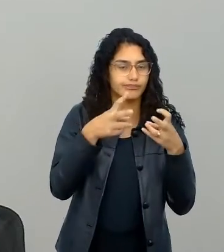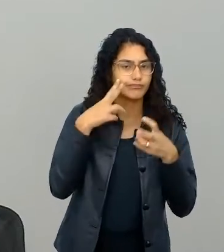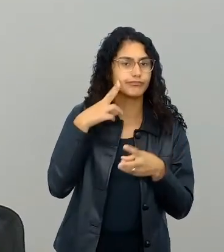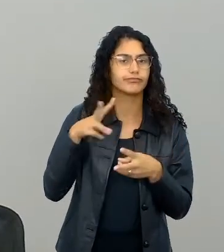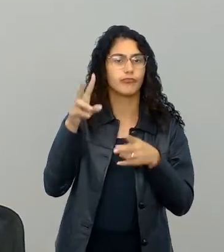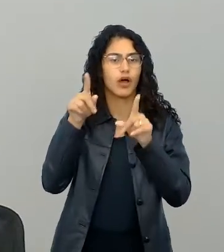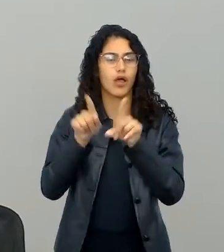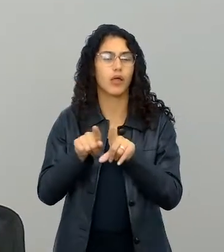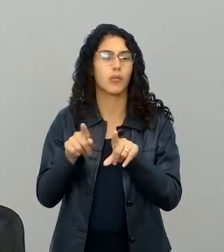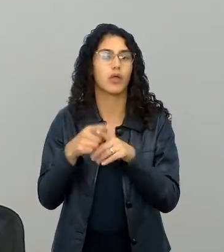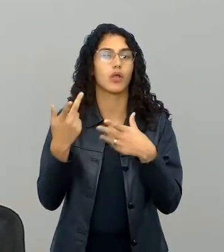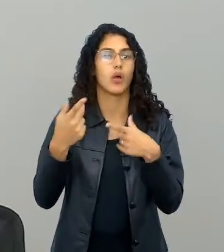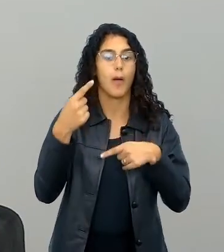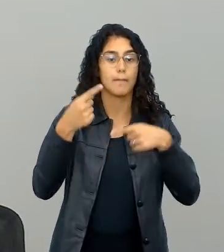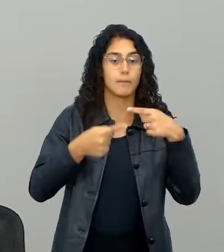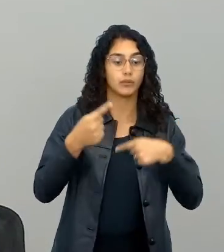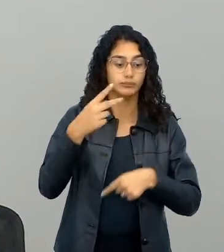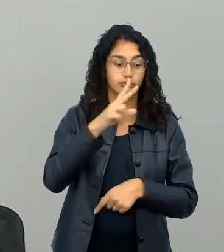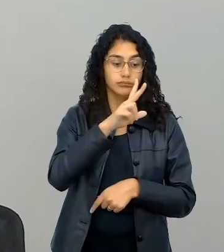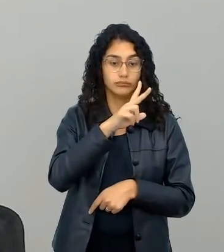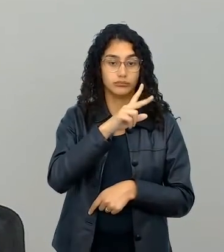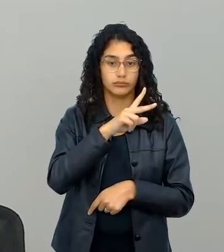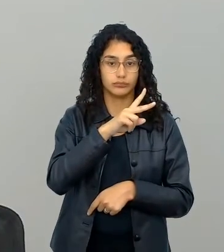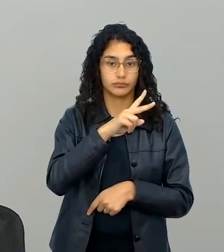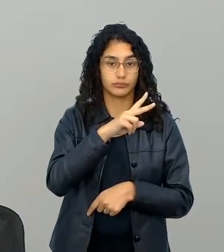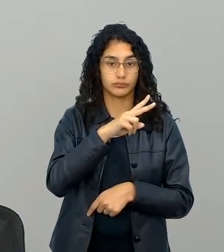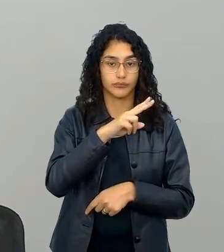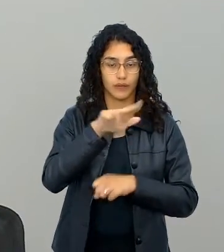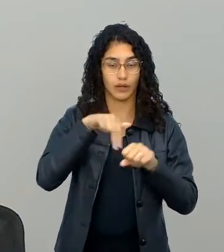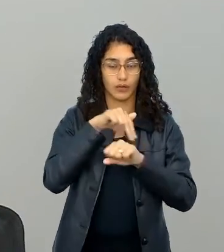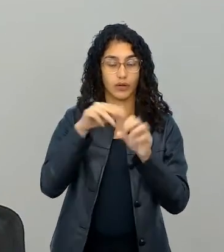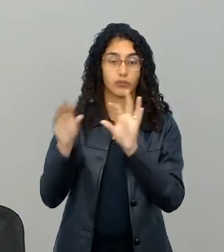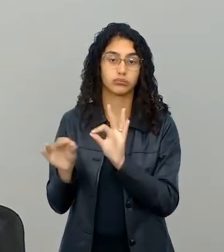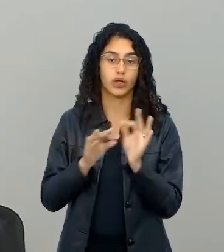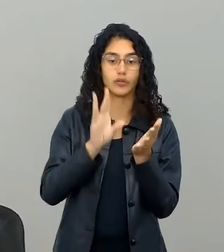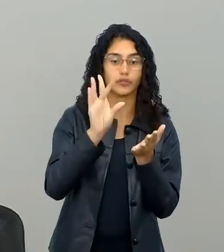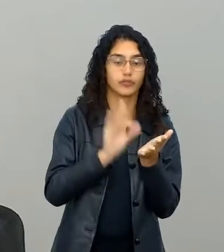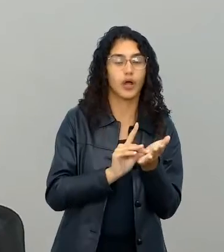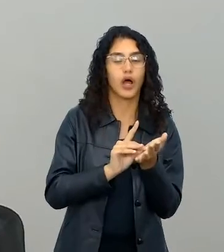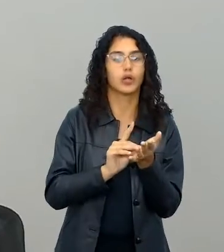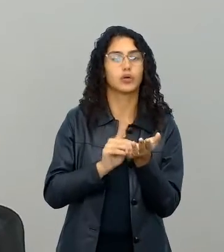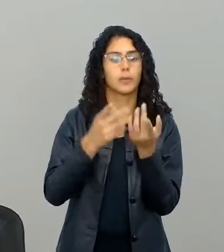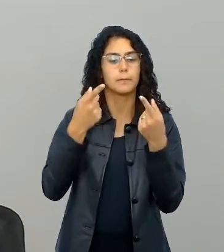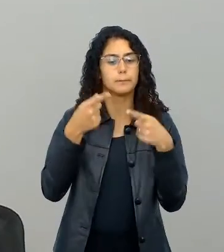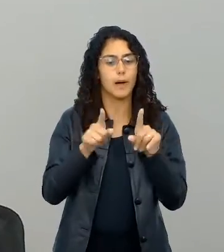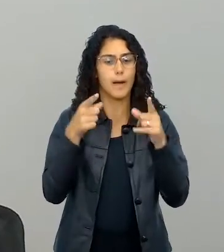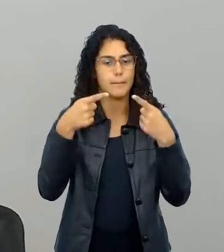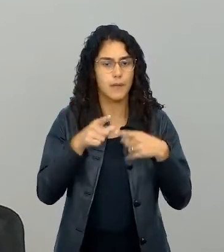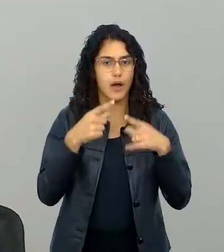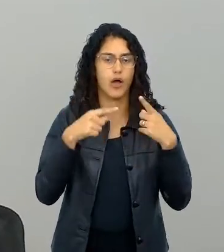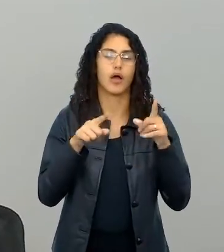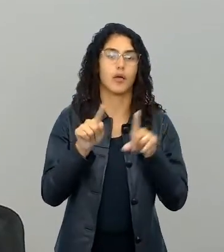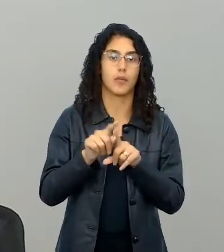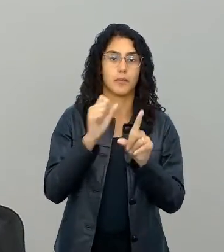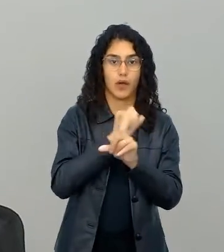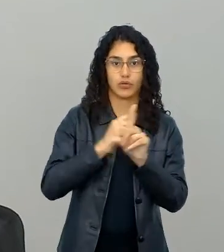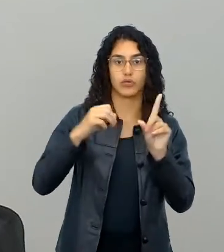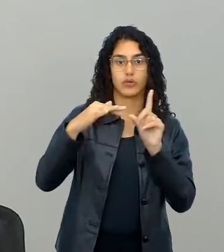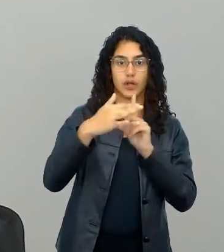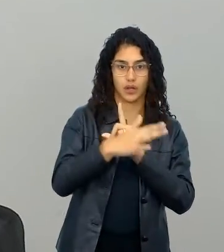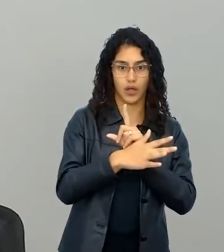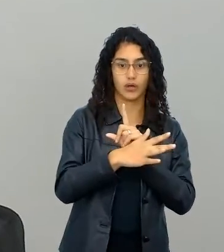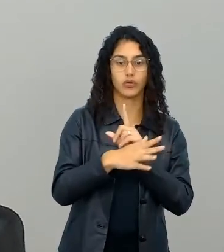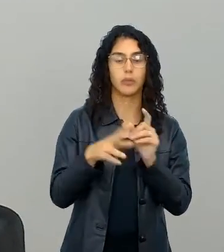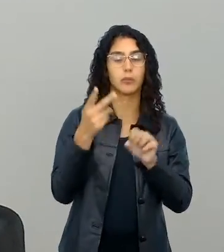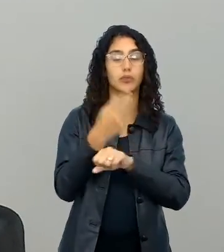Então, a política nacional, ela traz justamente essa cobrança, né, mas cabe também para a sociedade